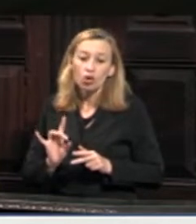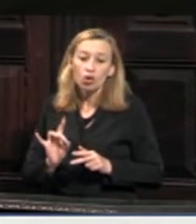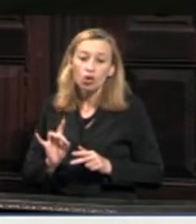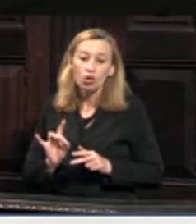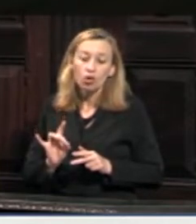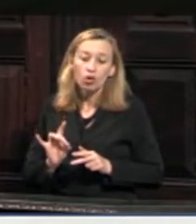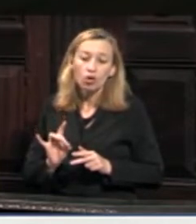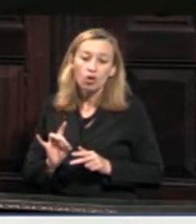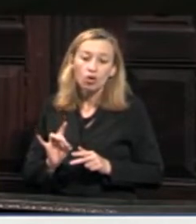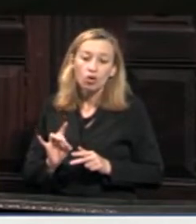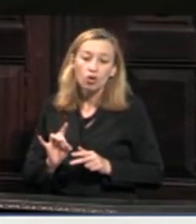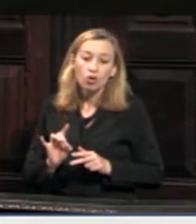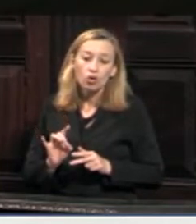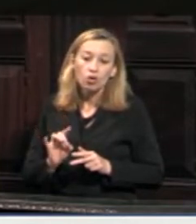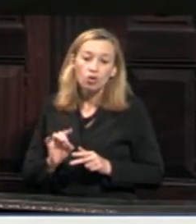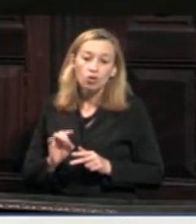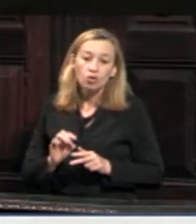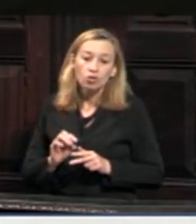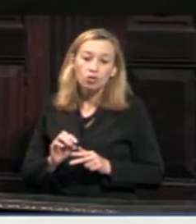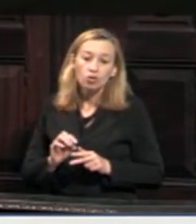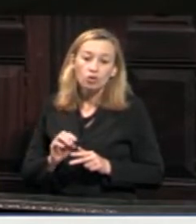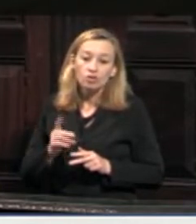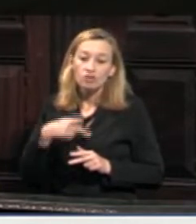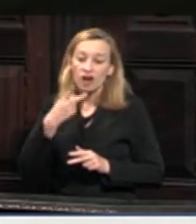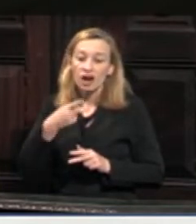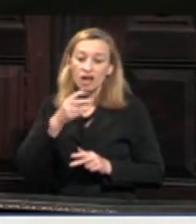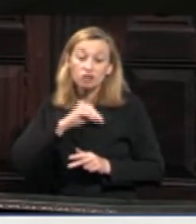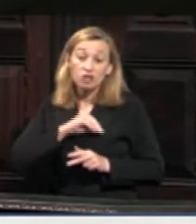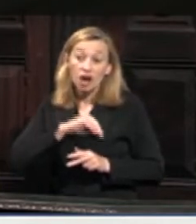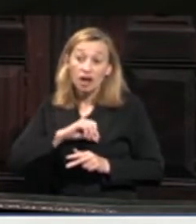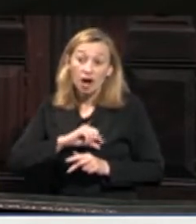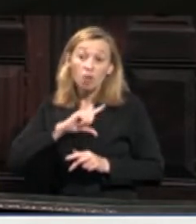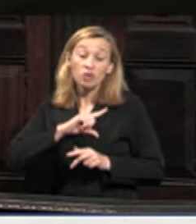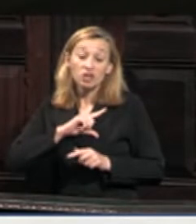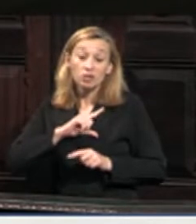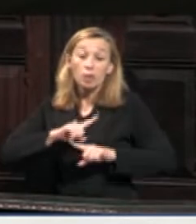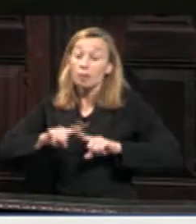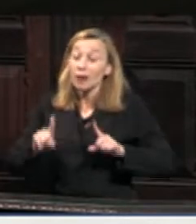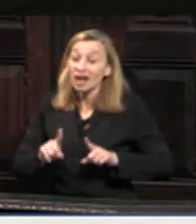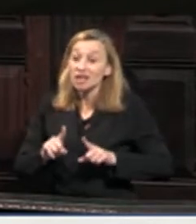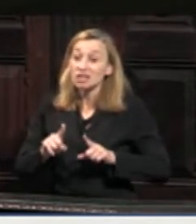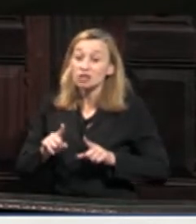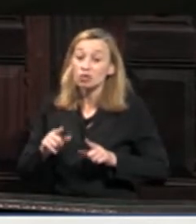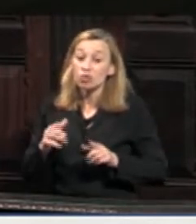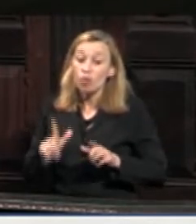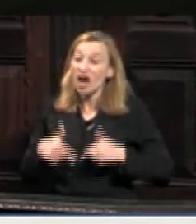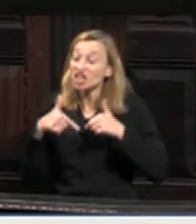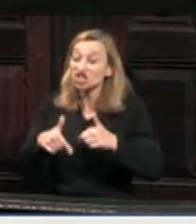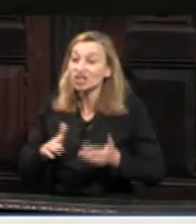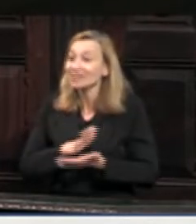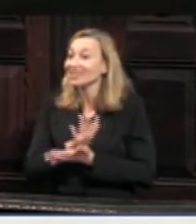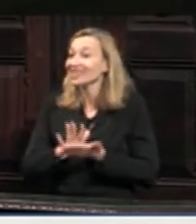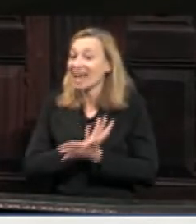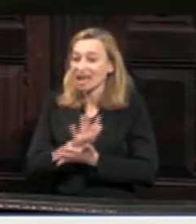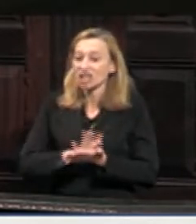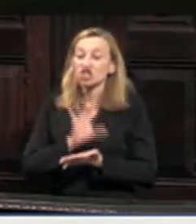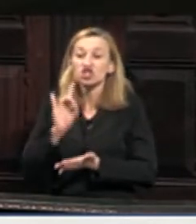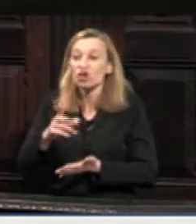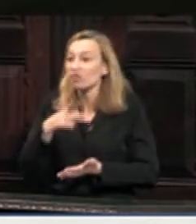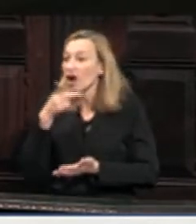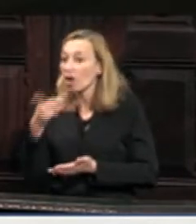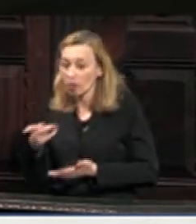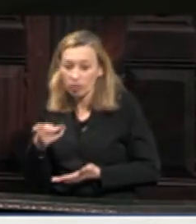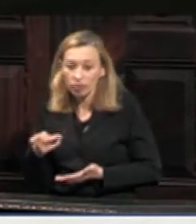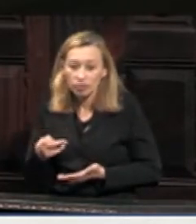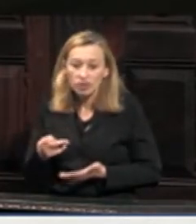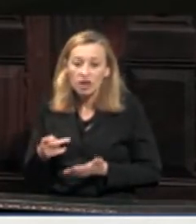e da Defensoria. Não houve judicialização até o presente momento por parte do governo do Estado. Não há ADIM interposta por quem quer que seja. Então, a